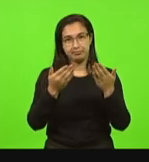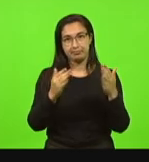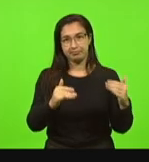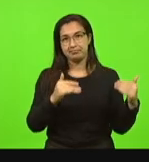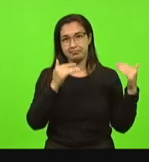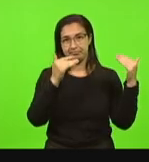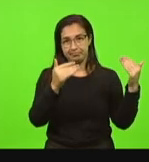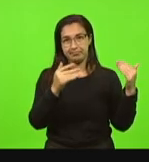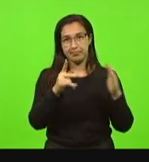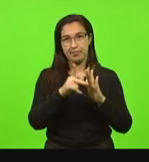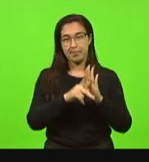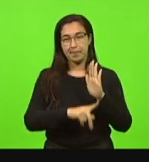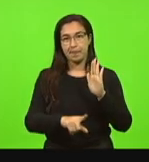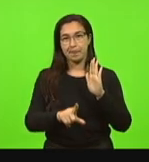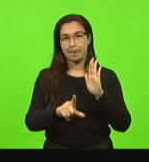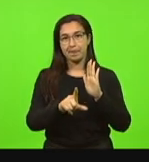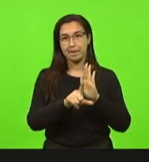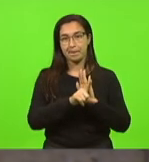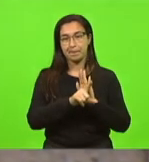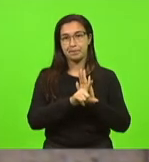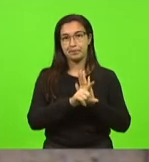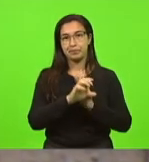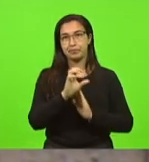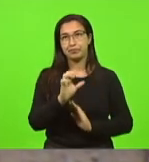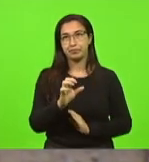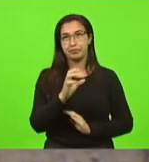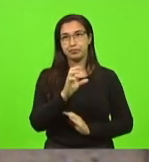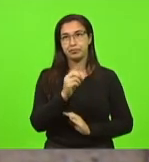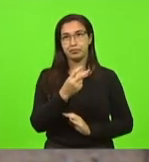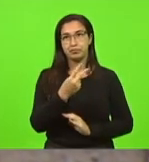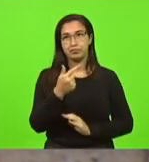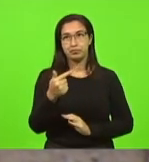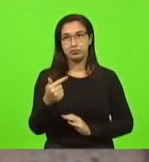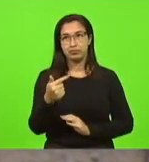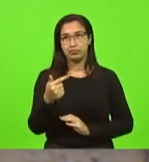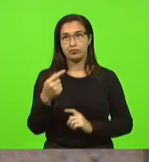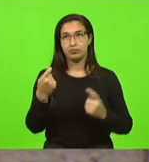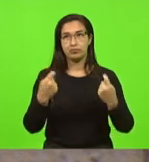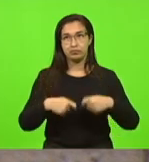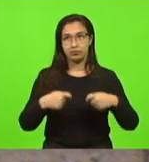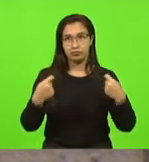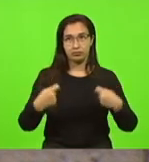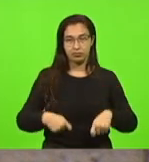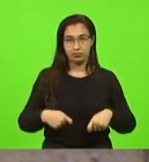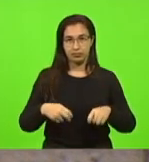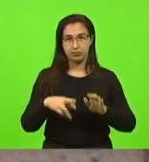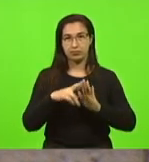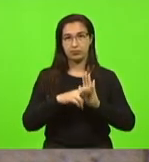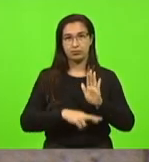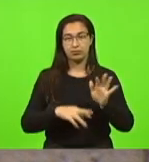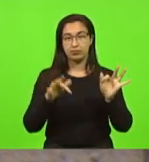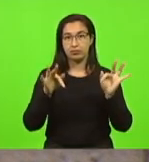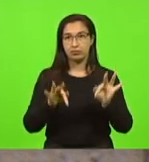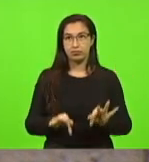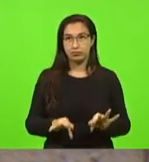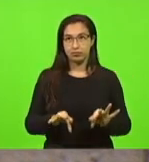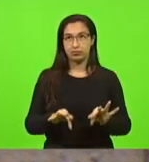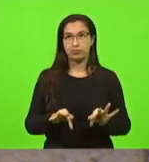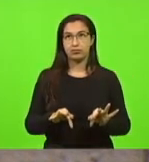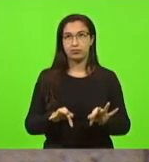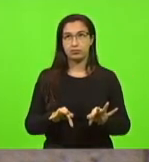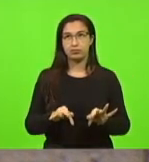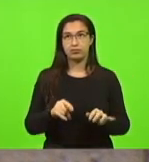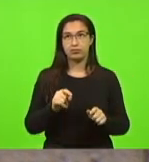o PLC, o 027, senhor presidente, ele precisa também da redação final para poder fazer a